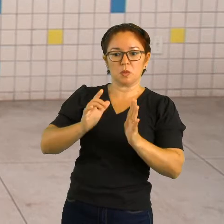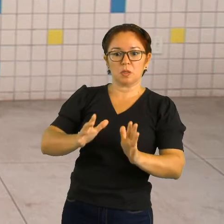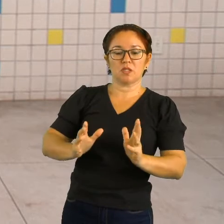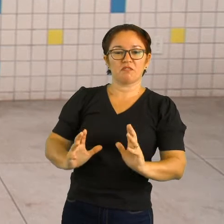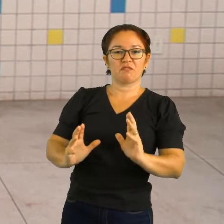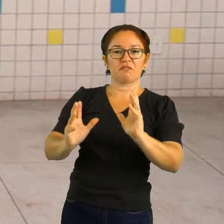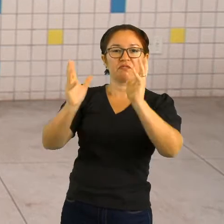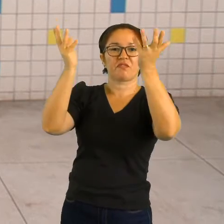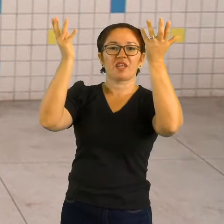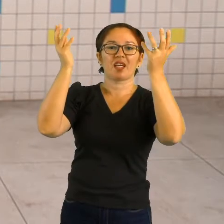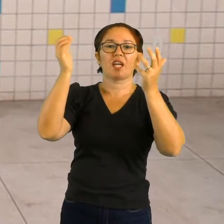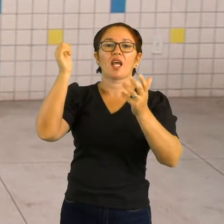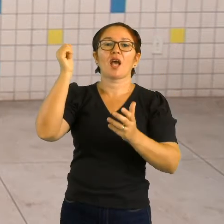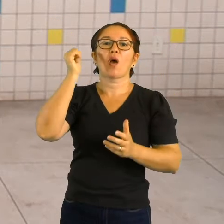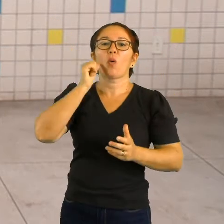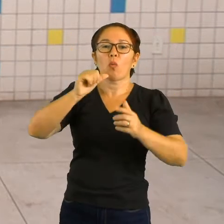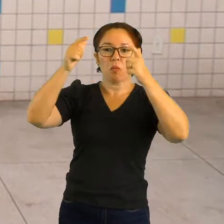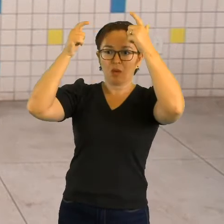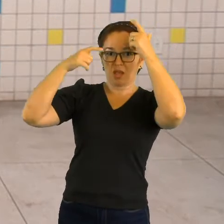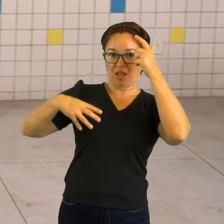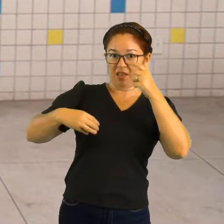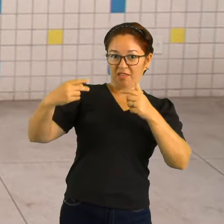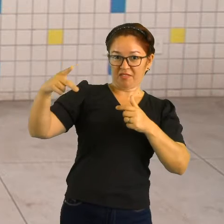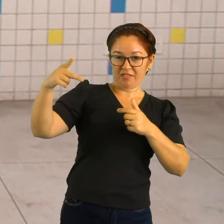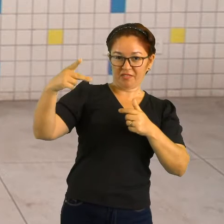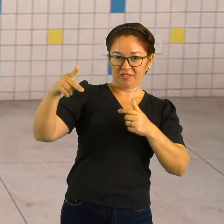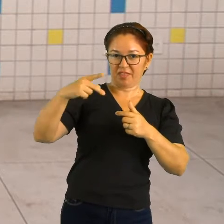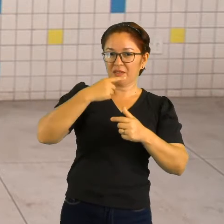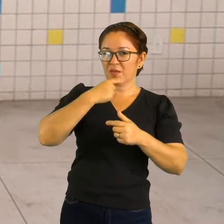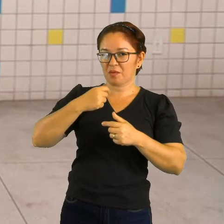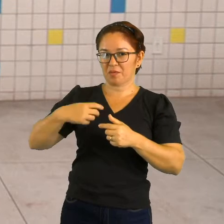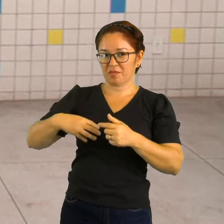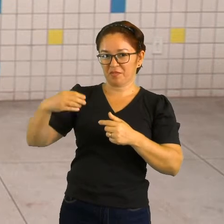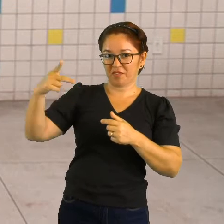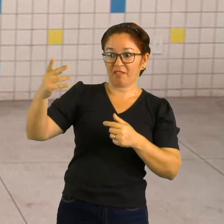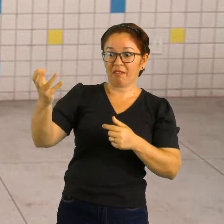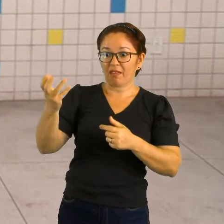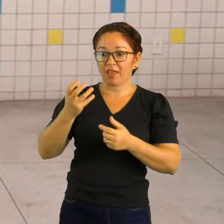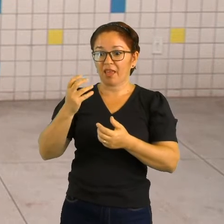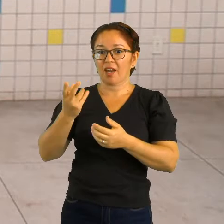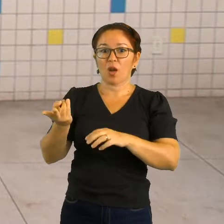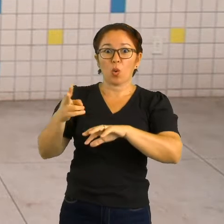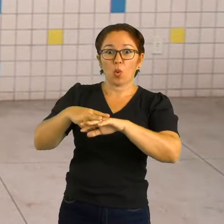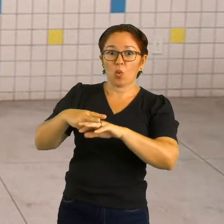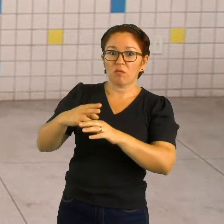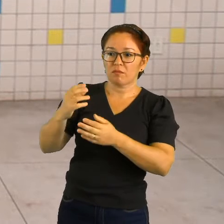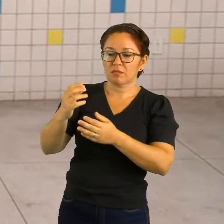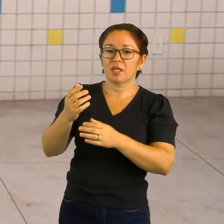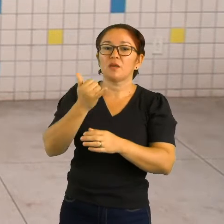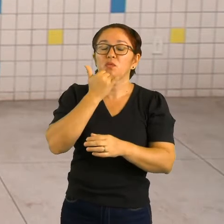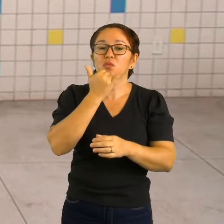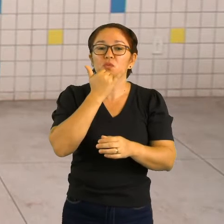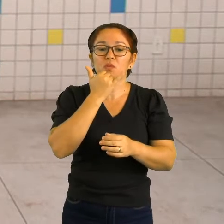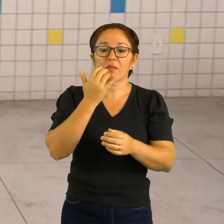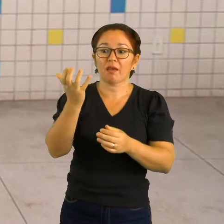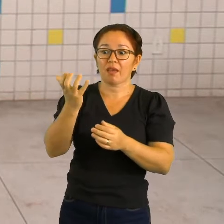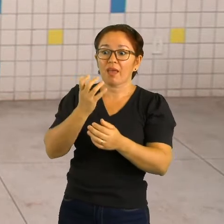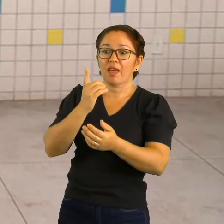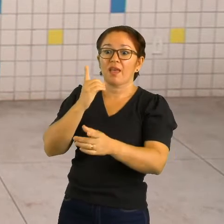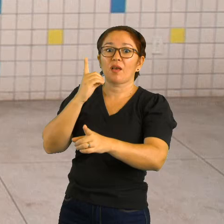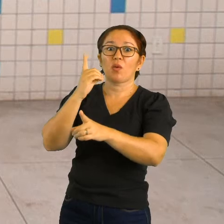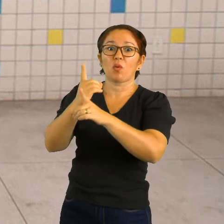estava fazendo, que ele queria procurar uma noiva para ele, né? E aí a Cinderela foi a única da casa que não